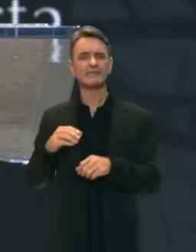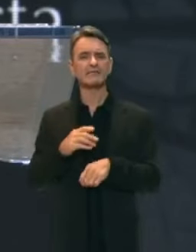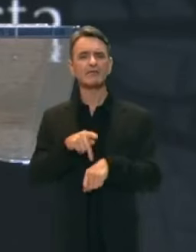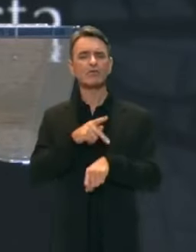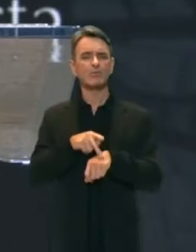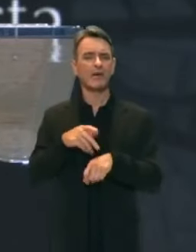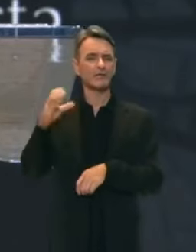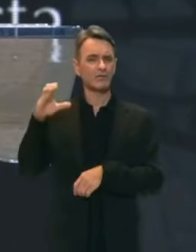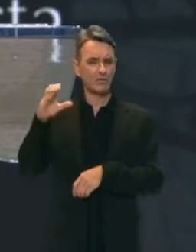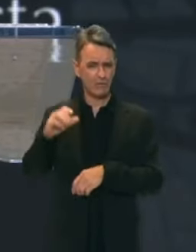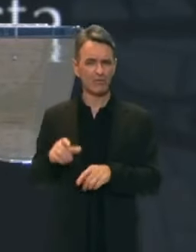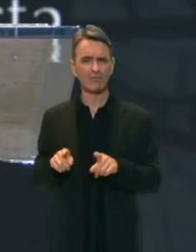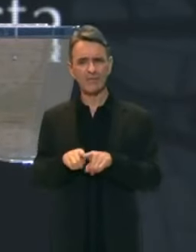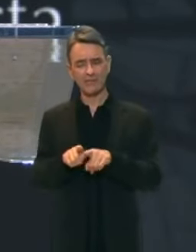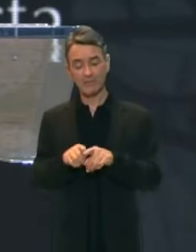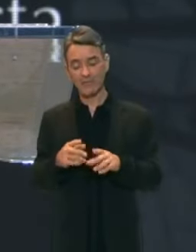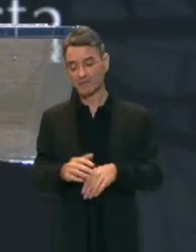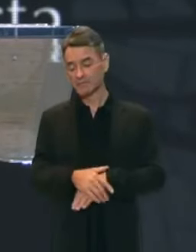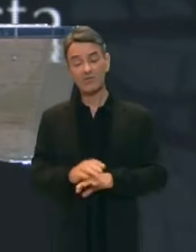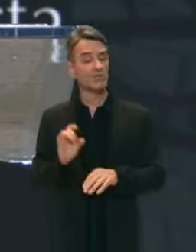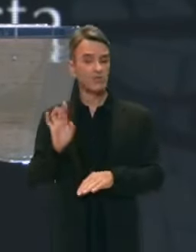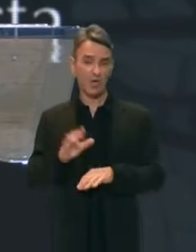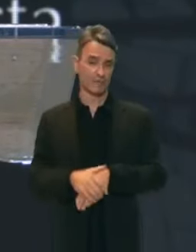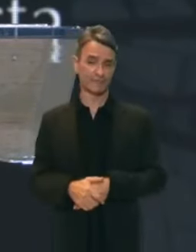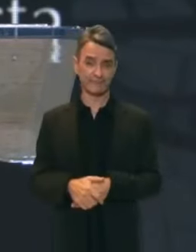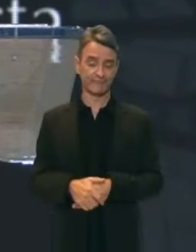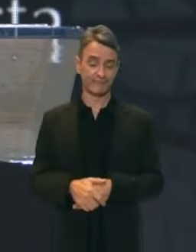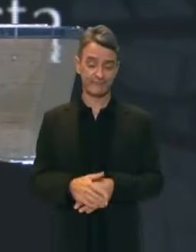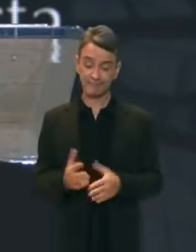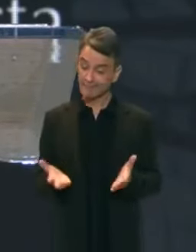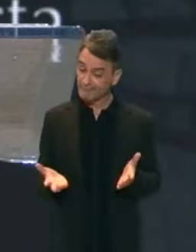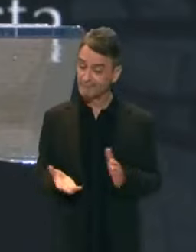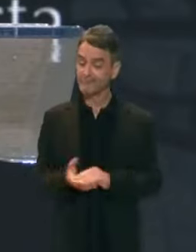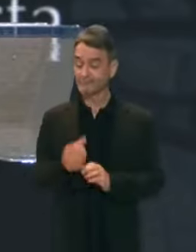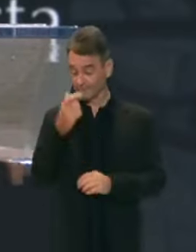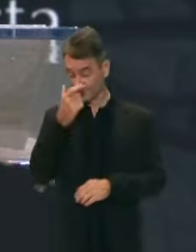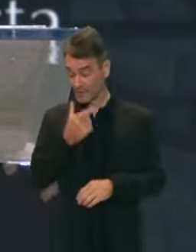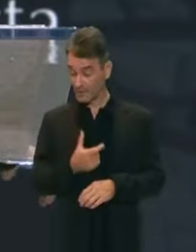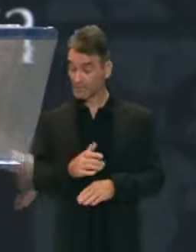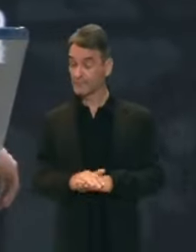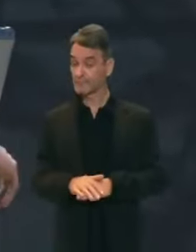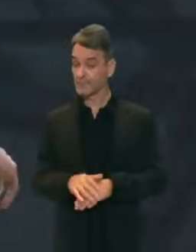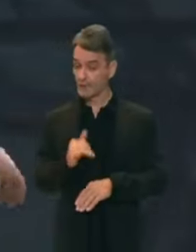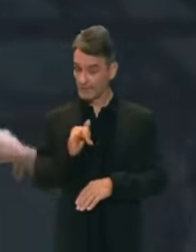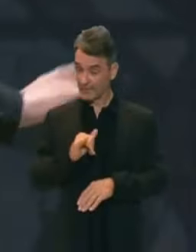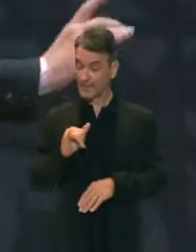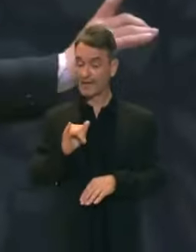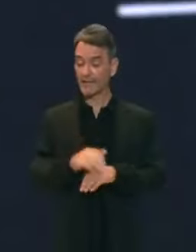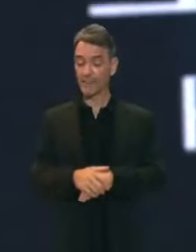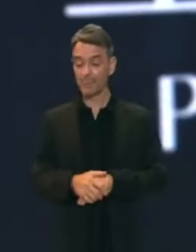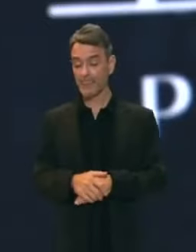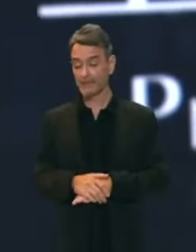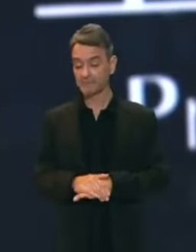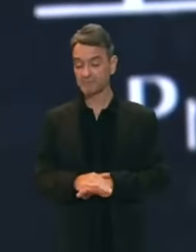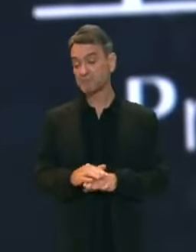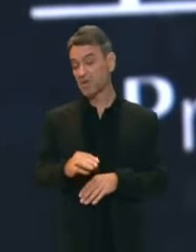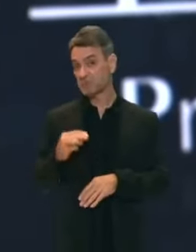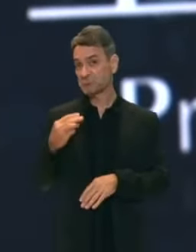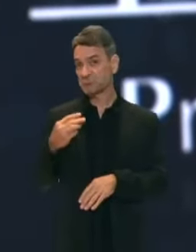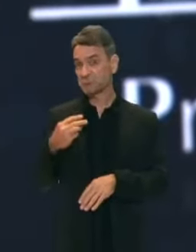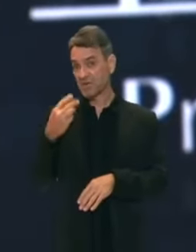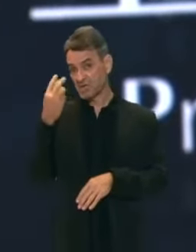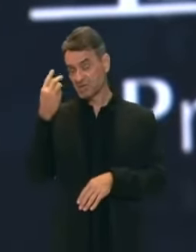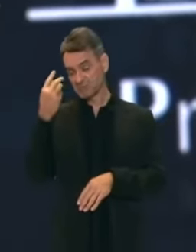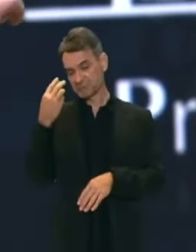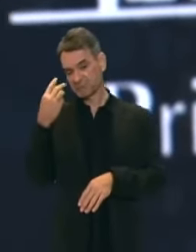E eu vou arriscar dizer que 3 horas para